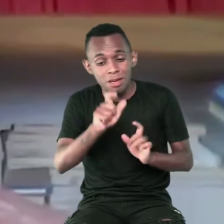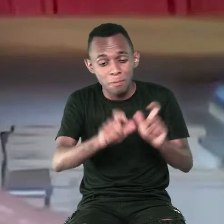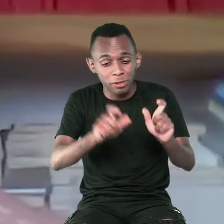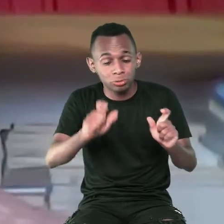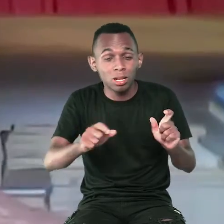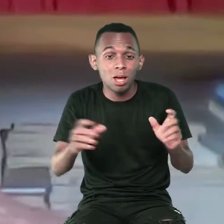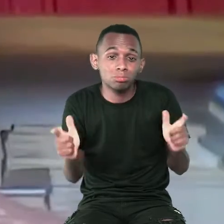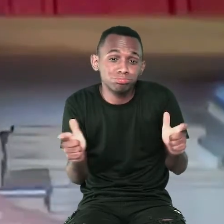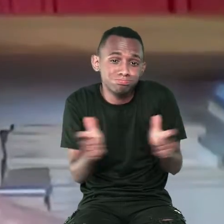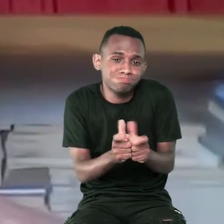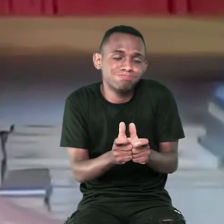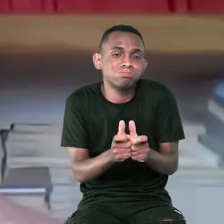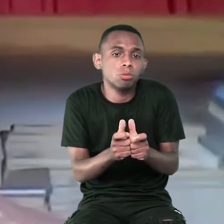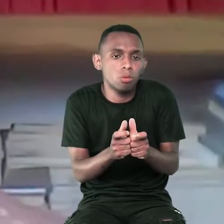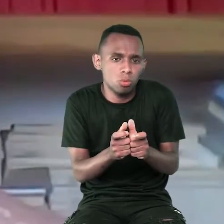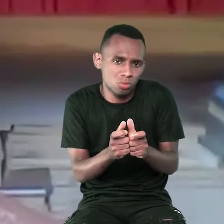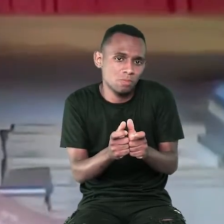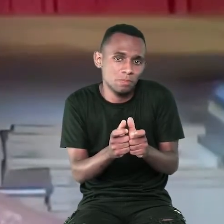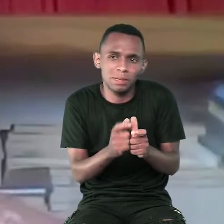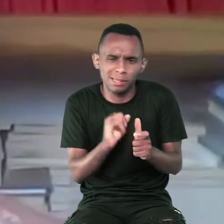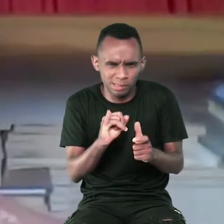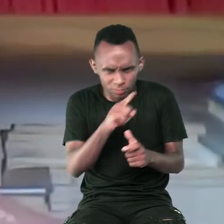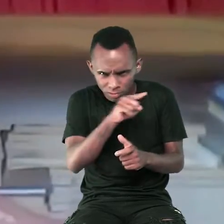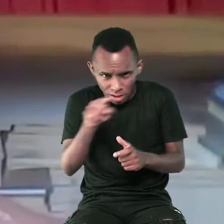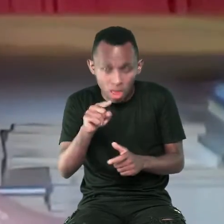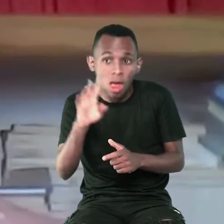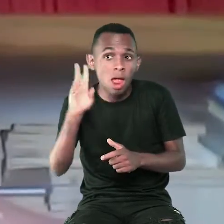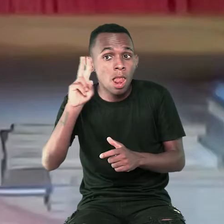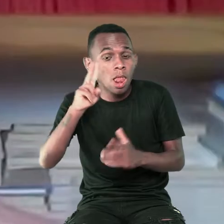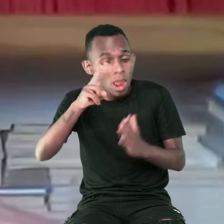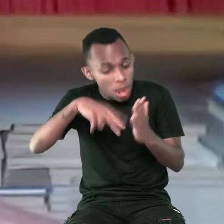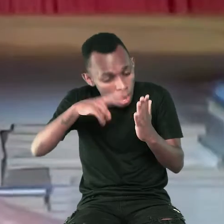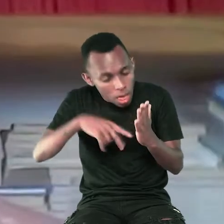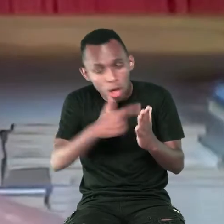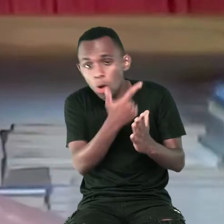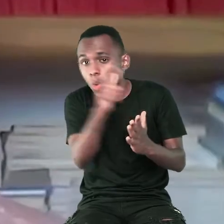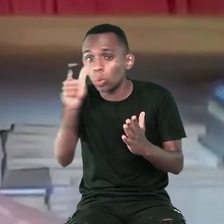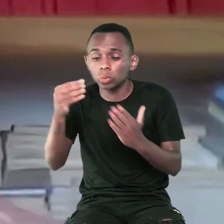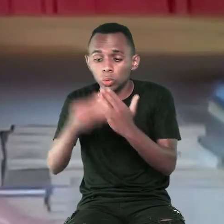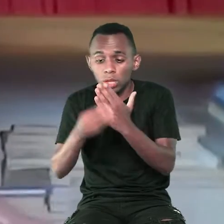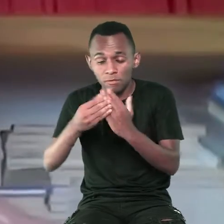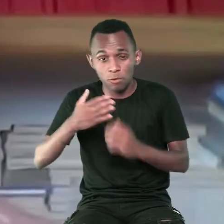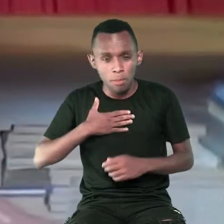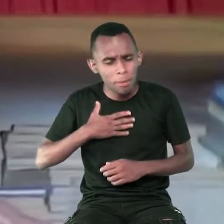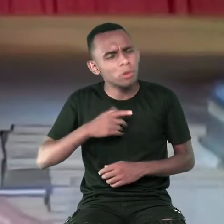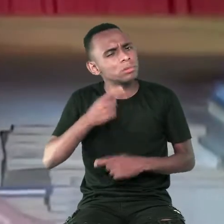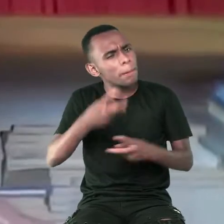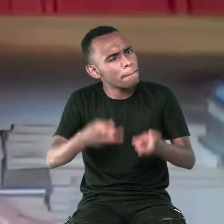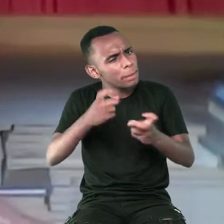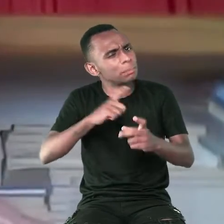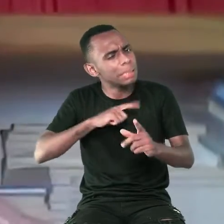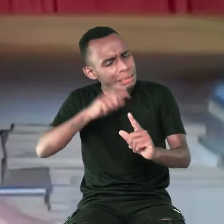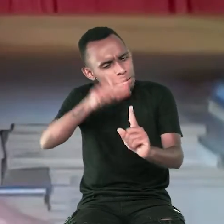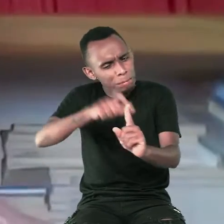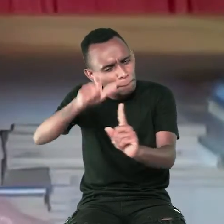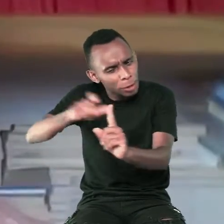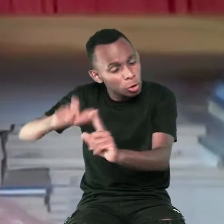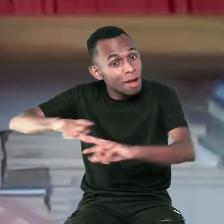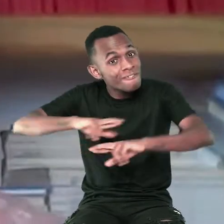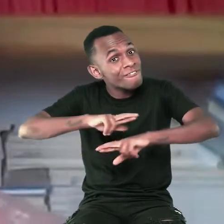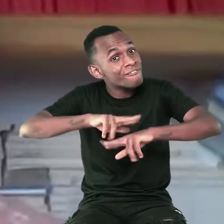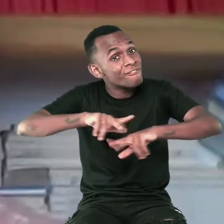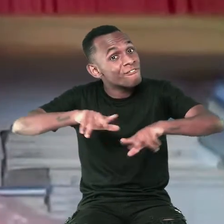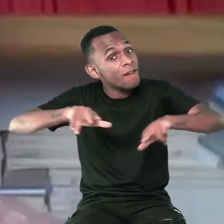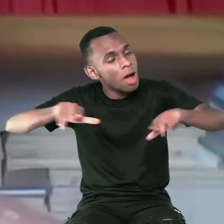personagens. Se você ler os meus outros livros, você vai ver que eles também têm muitos personagens, muitas histórias assim entrecortadas,